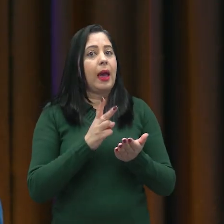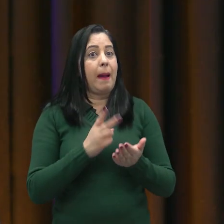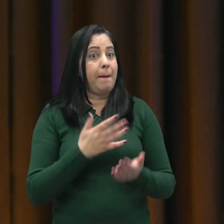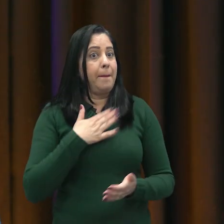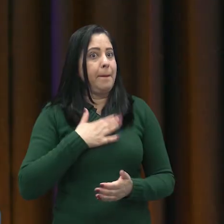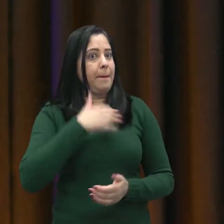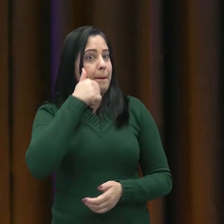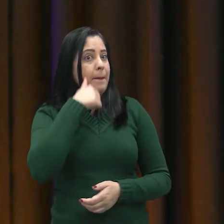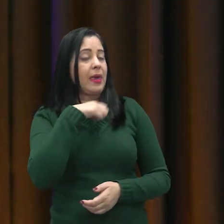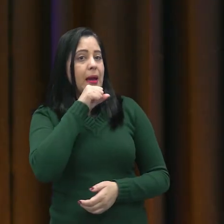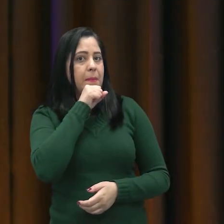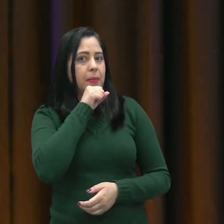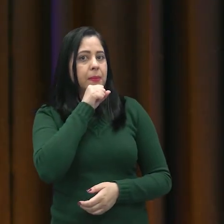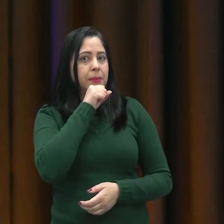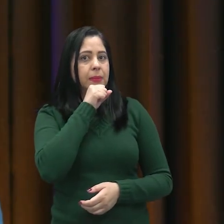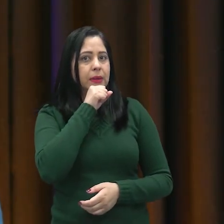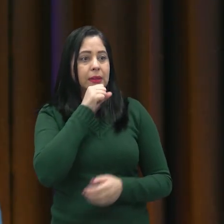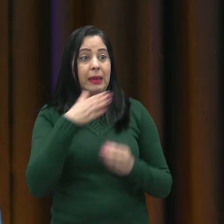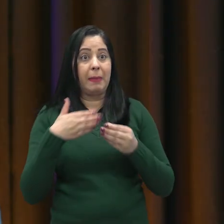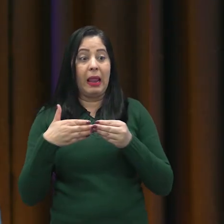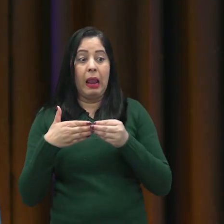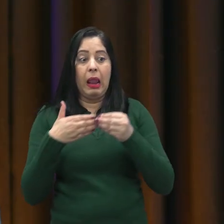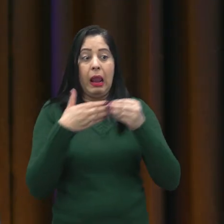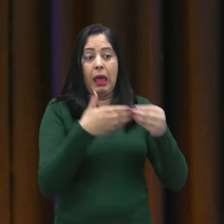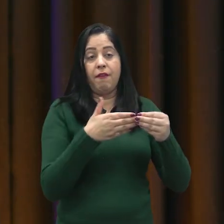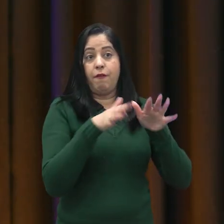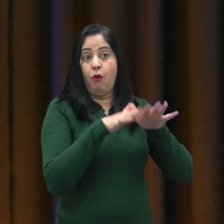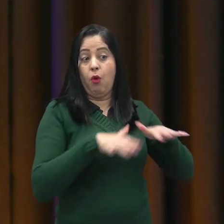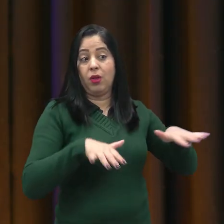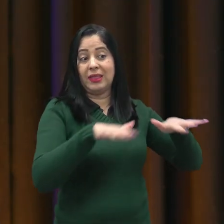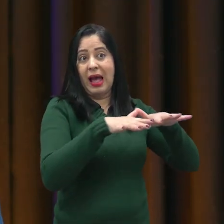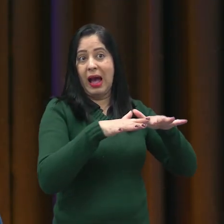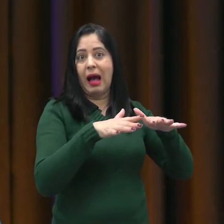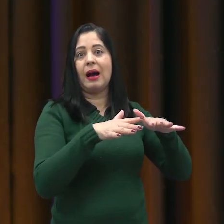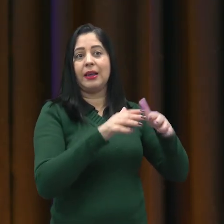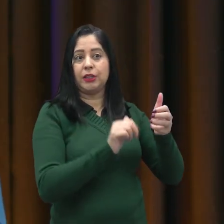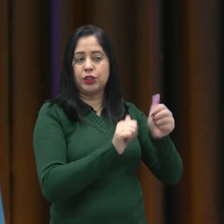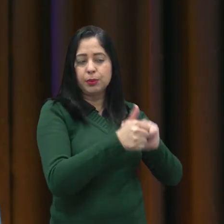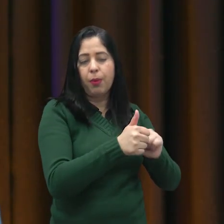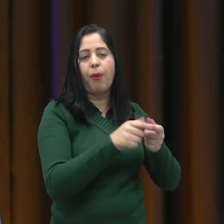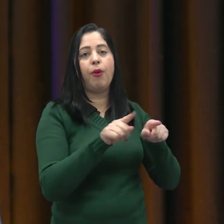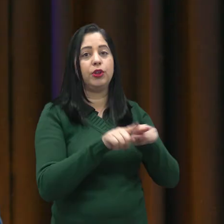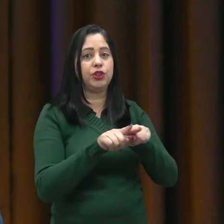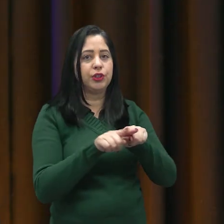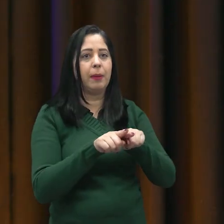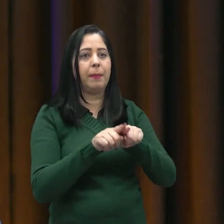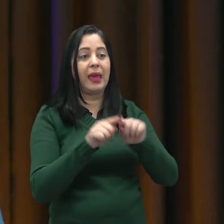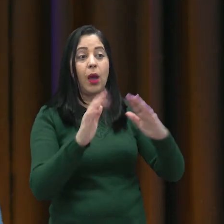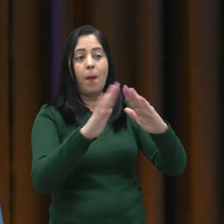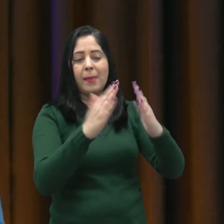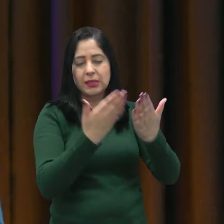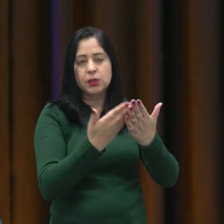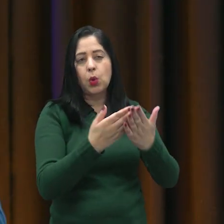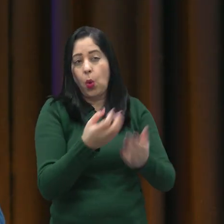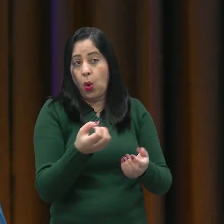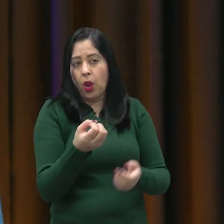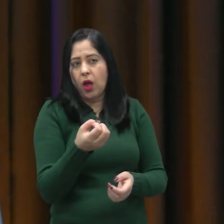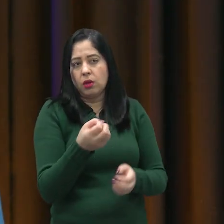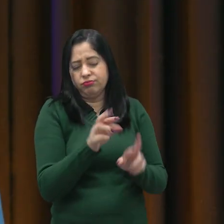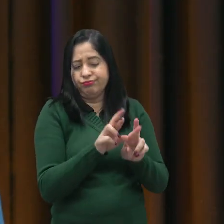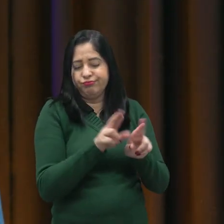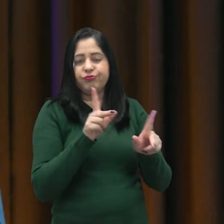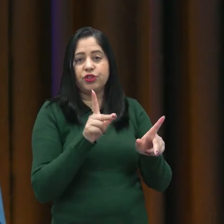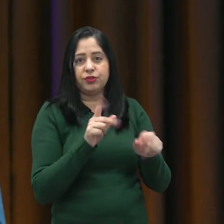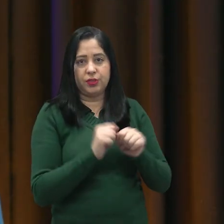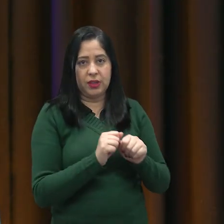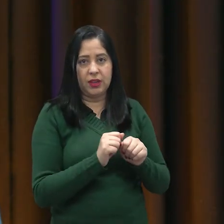esporte e isso foi mudando minha vida, né. Com isso, como eu falei, já tive a minha formação